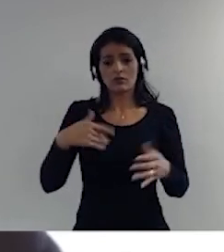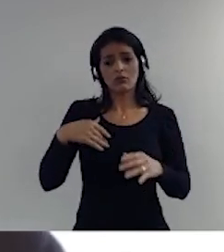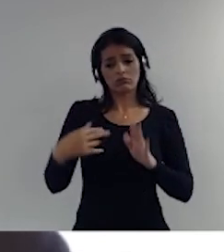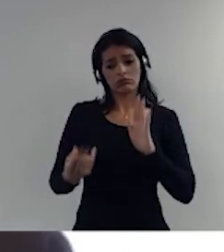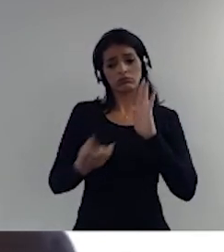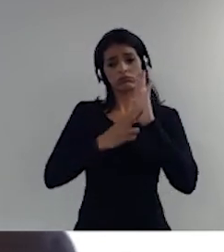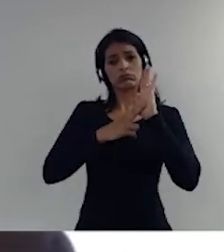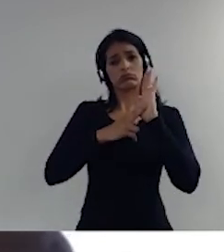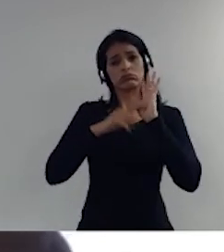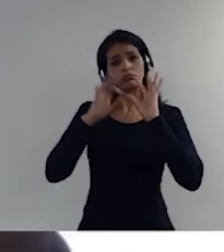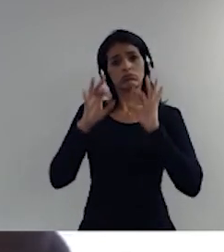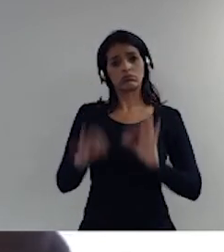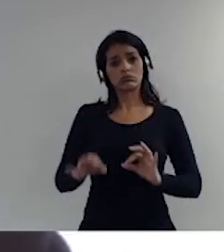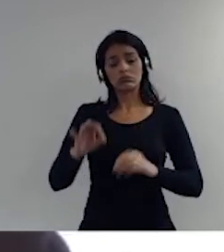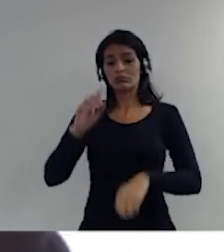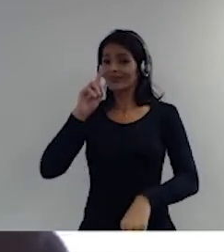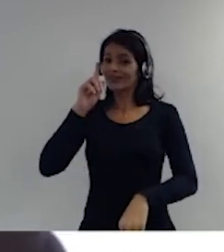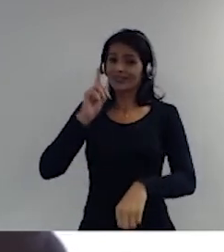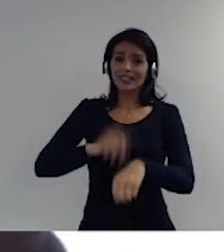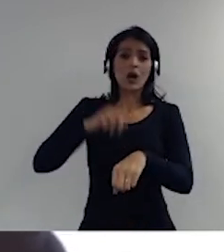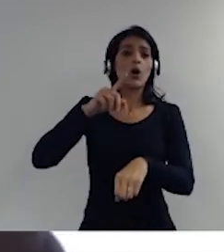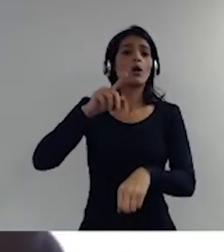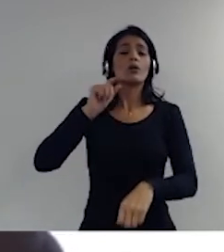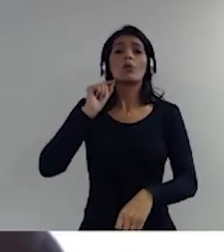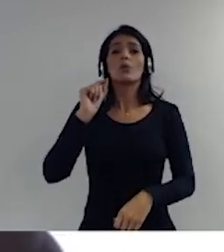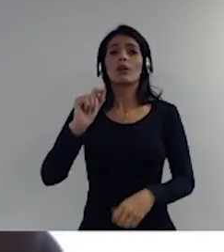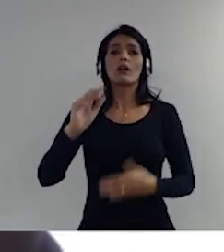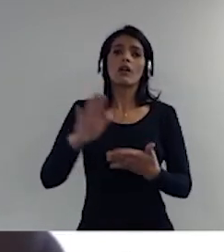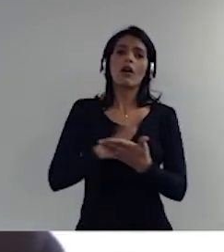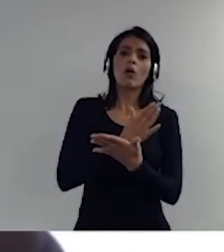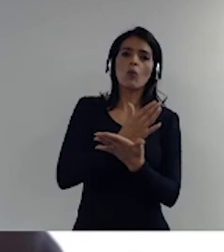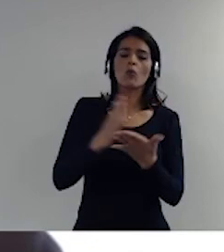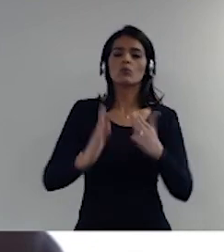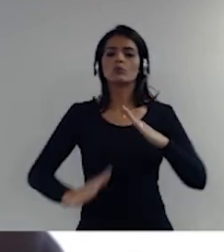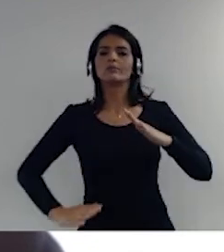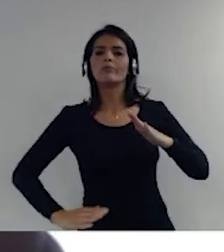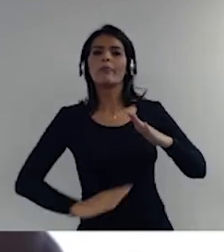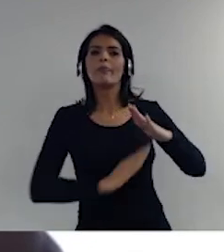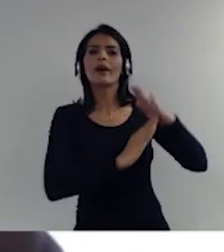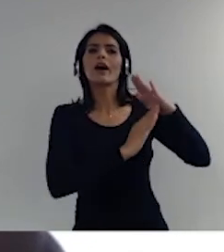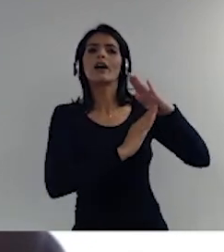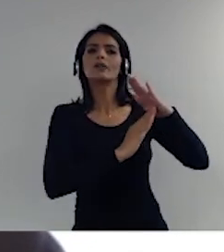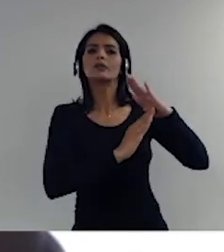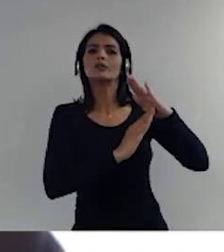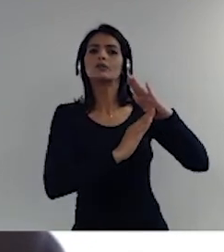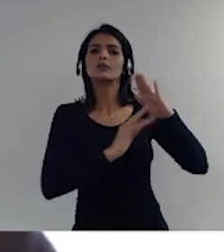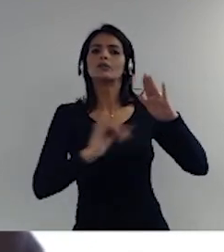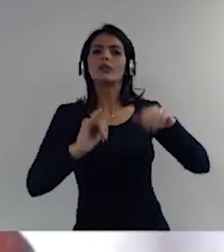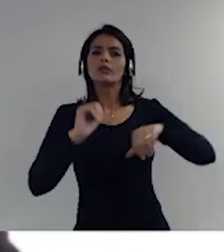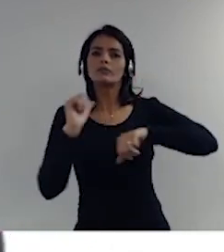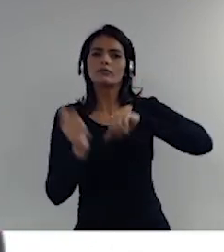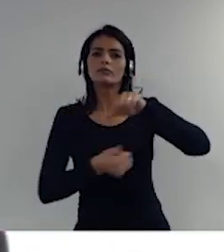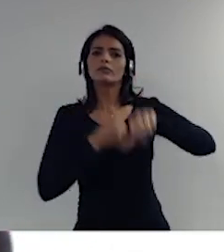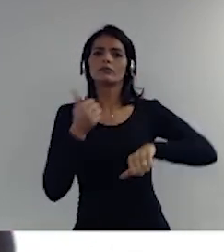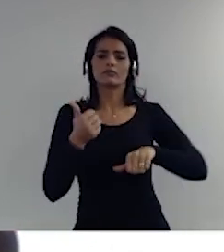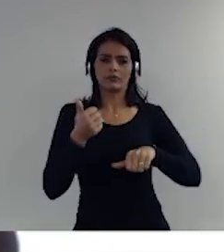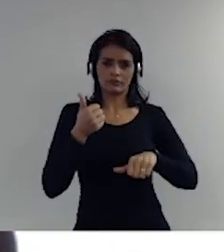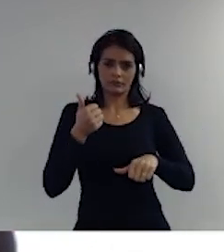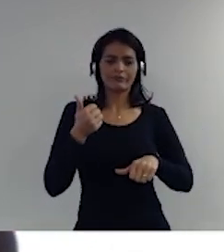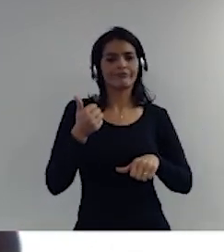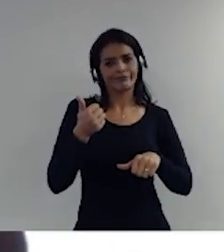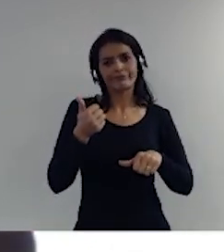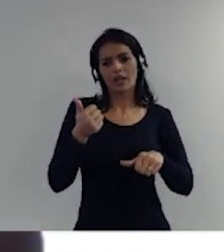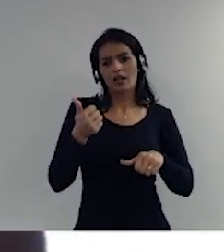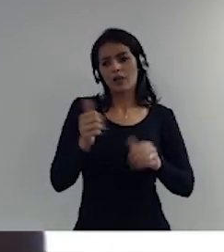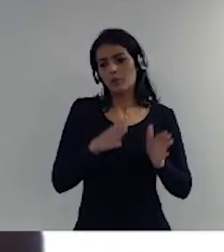reconhecer de imediato que alguns desses prazos simplesmente se tornaram demais descolados da realidade,